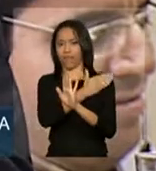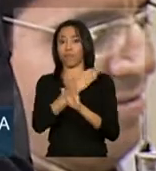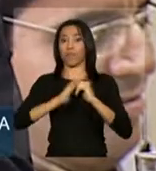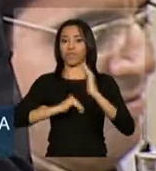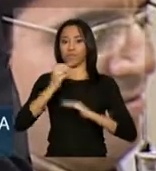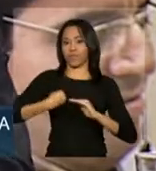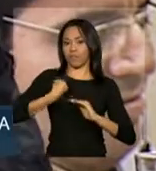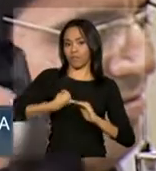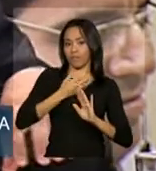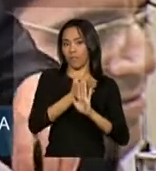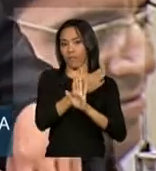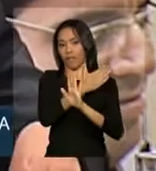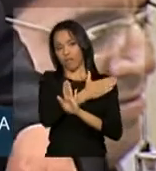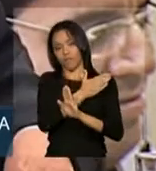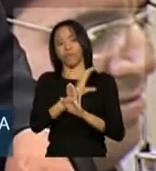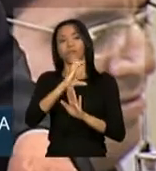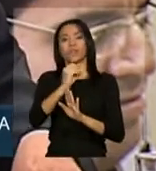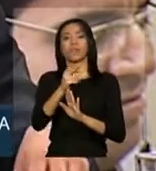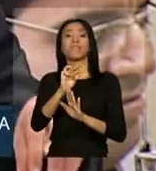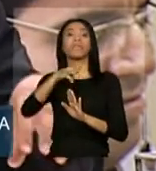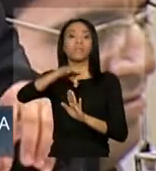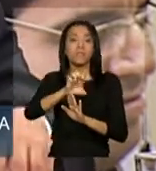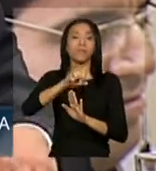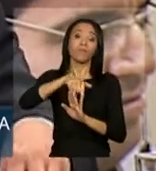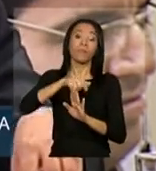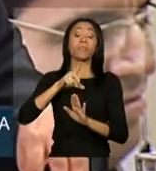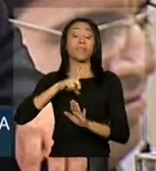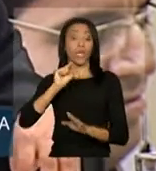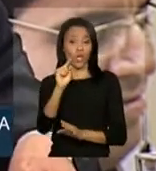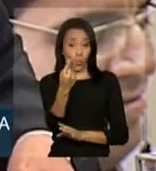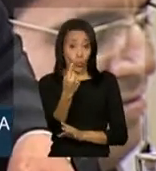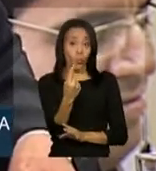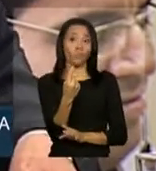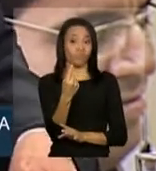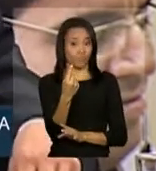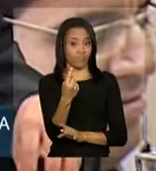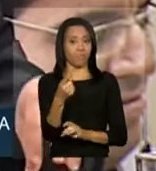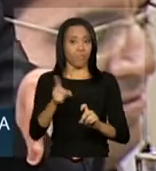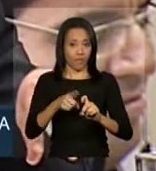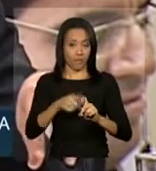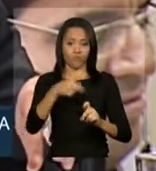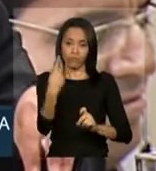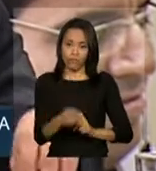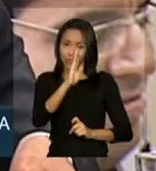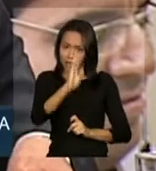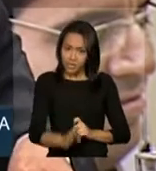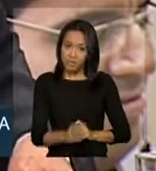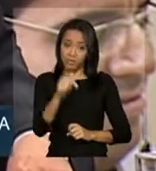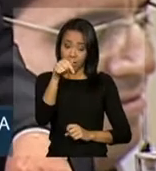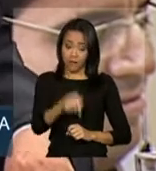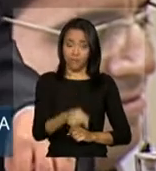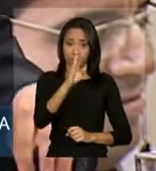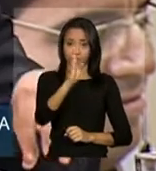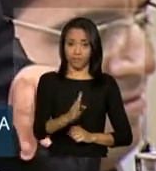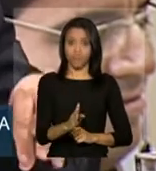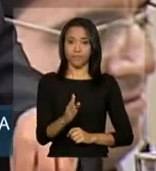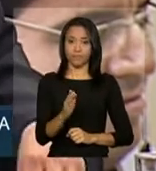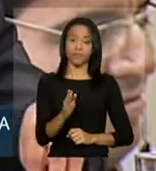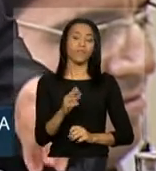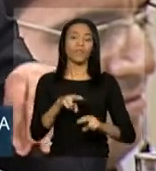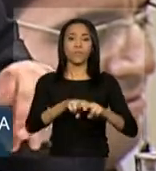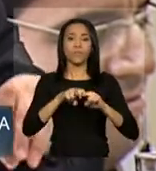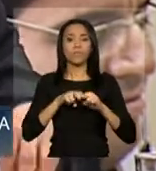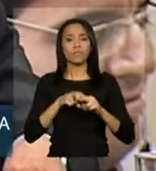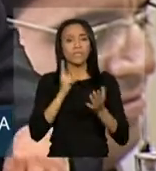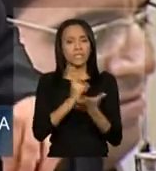antecedente profissional esse caso citado é de um médico brasileiro com registro profissional aqui no Brasil por isso na